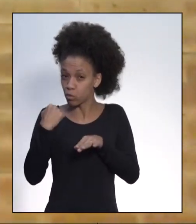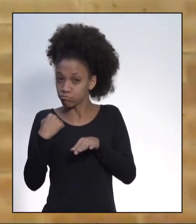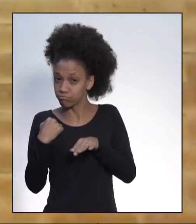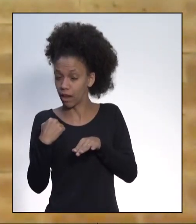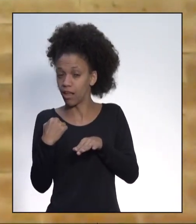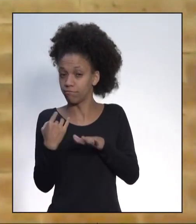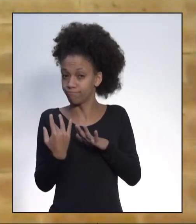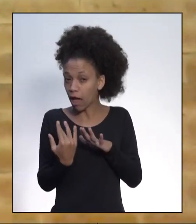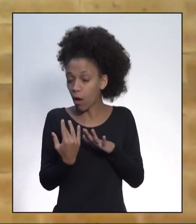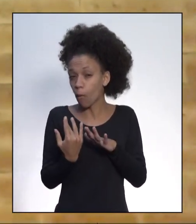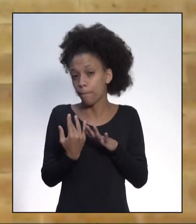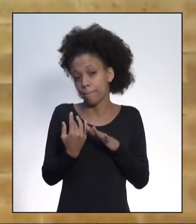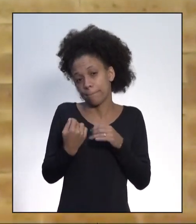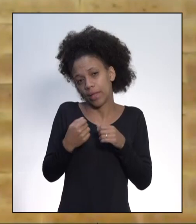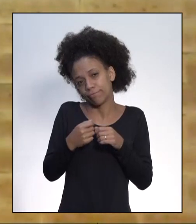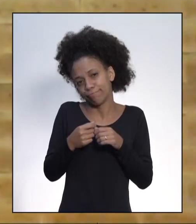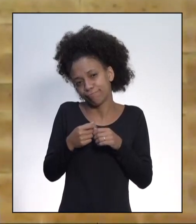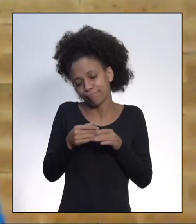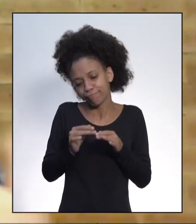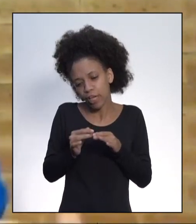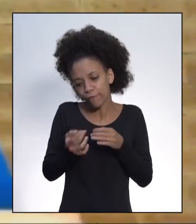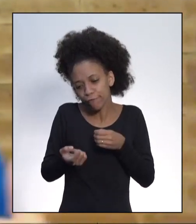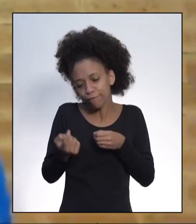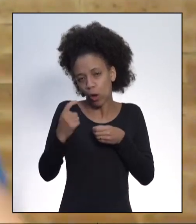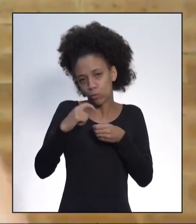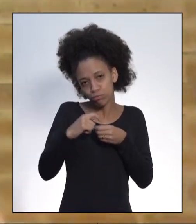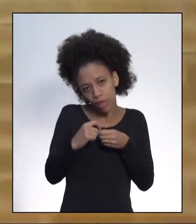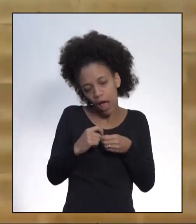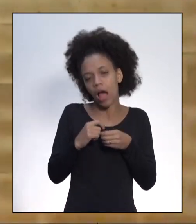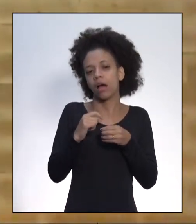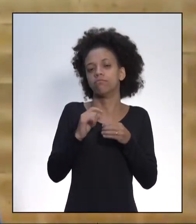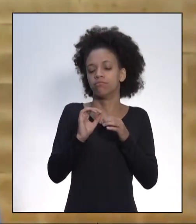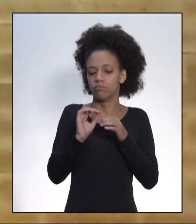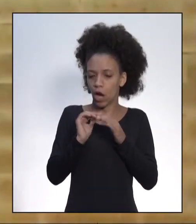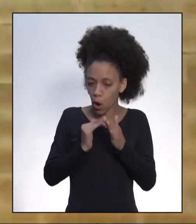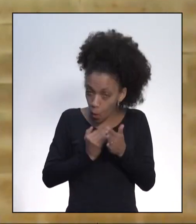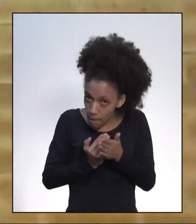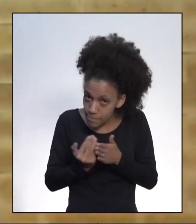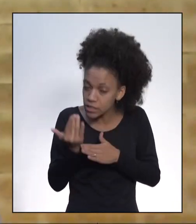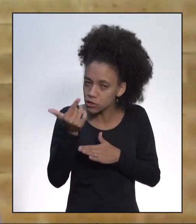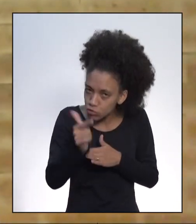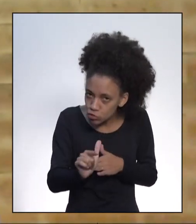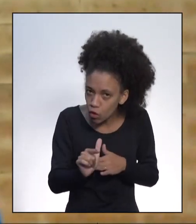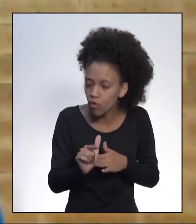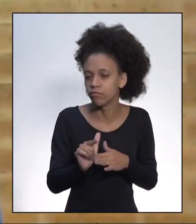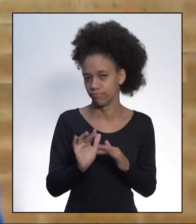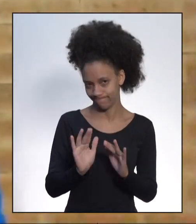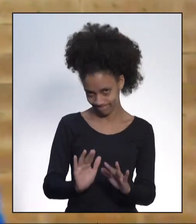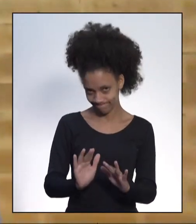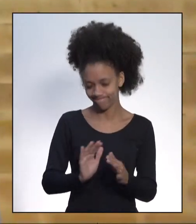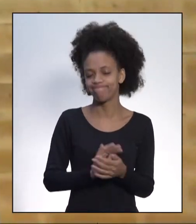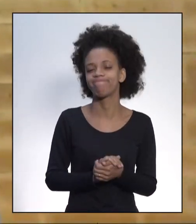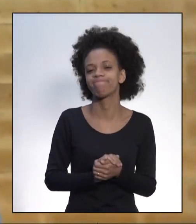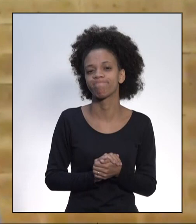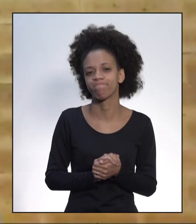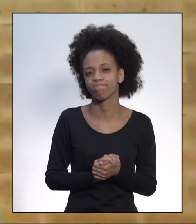passos para trás nessa minha trajetória para chegar aqui. Às vezes, você tem que dar dois passos para trás para dar cinco para frente. E